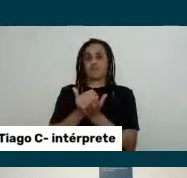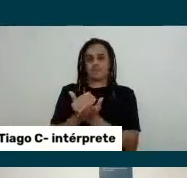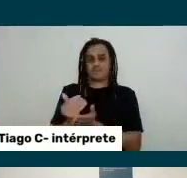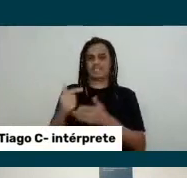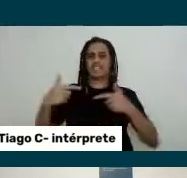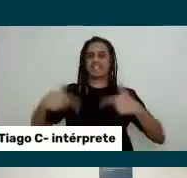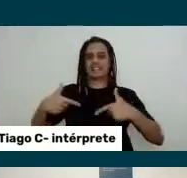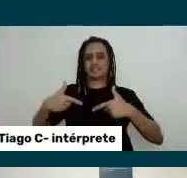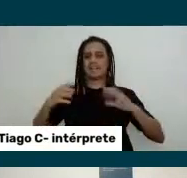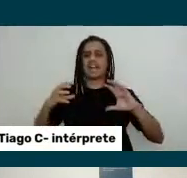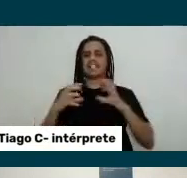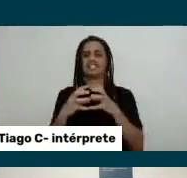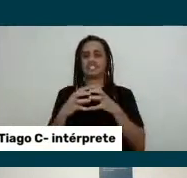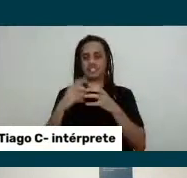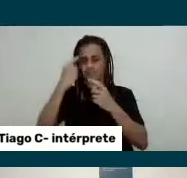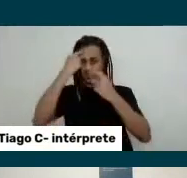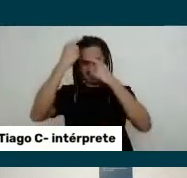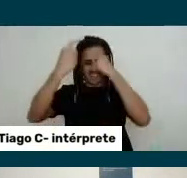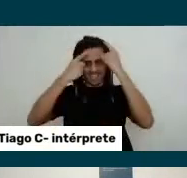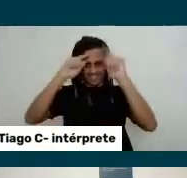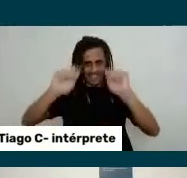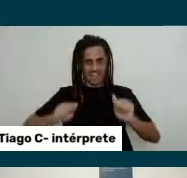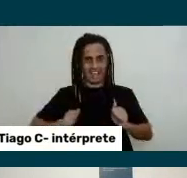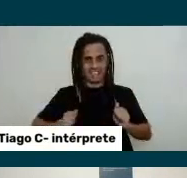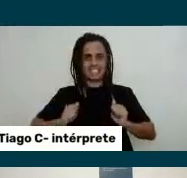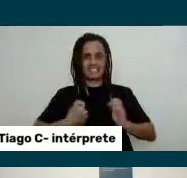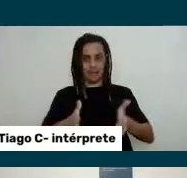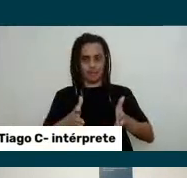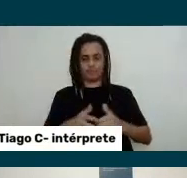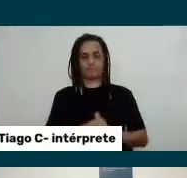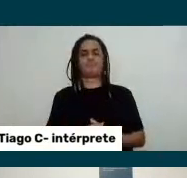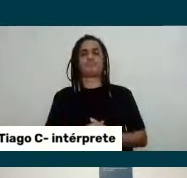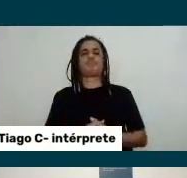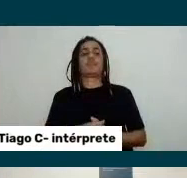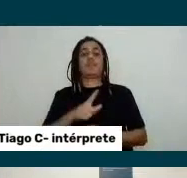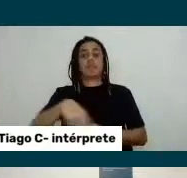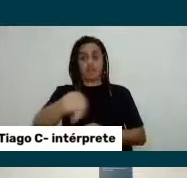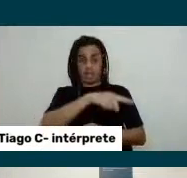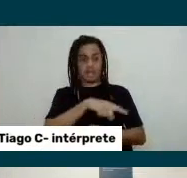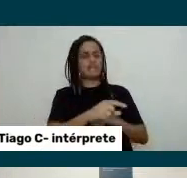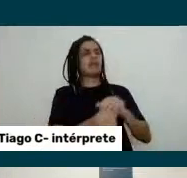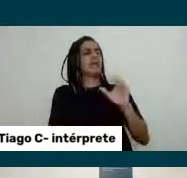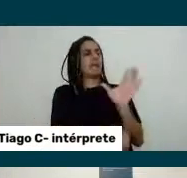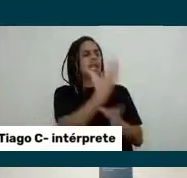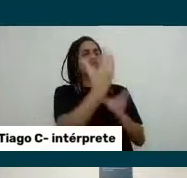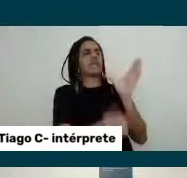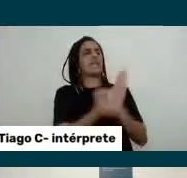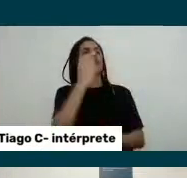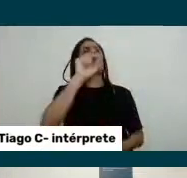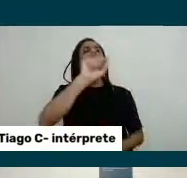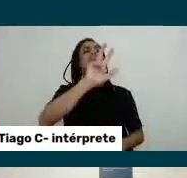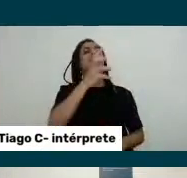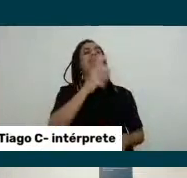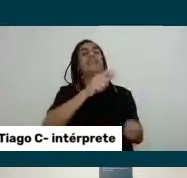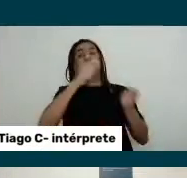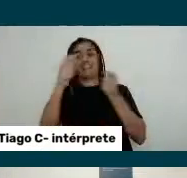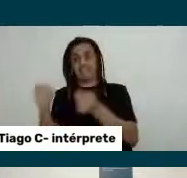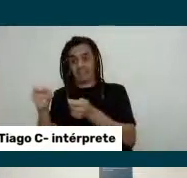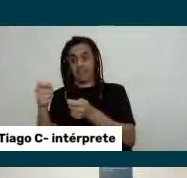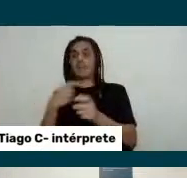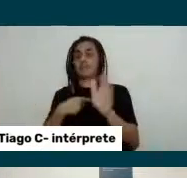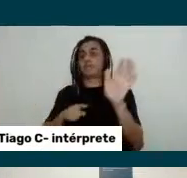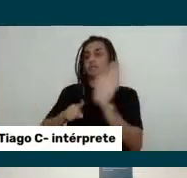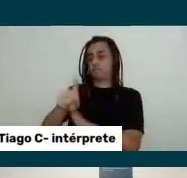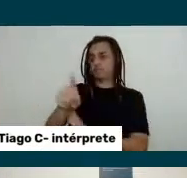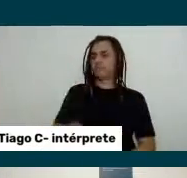de ideação e à medida que eles iam criando o que eles queriam entregar, eu perguntava, mas